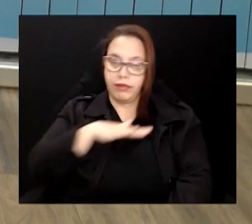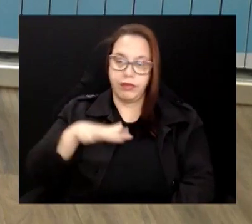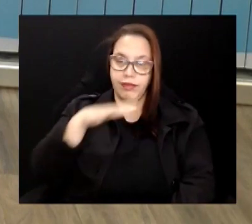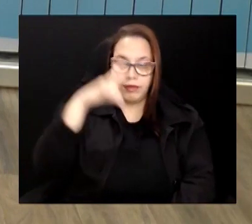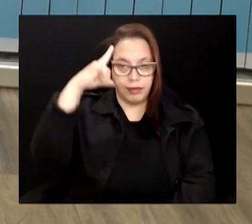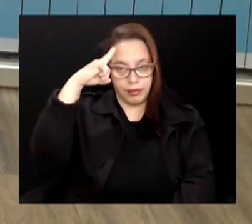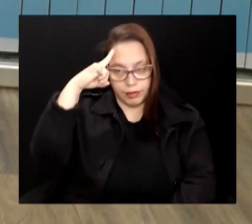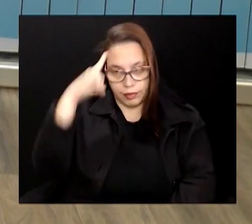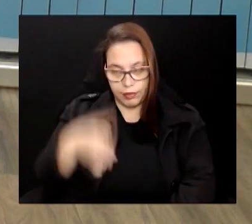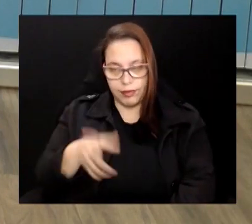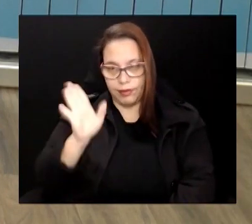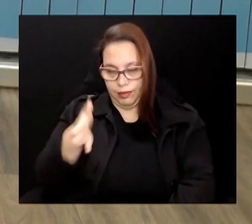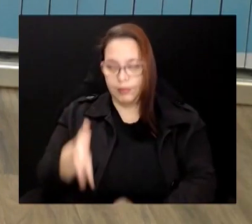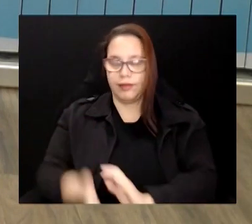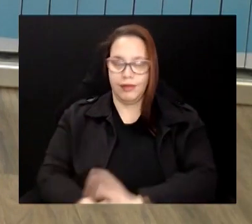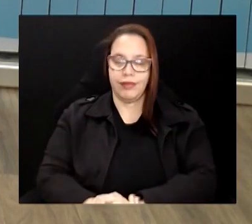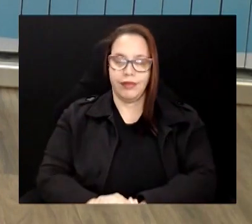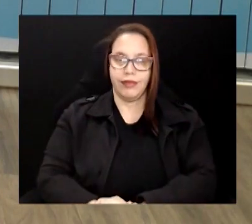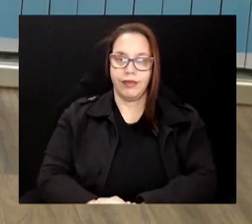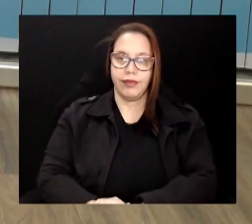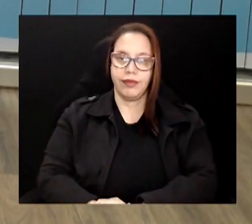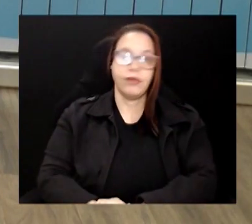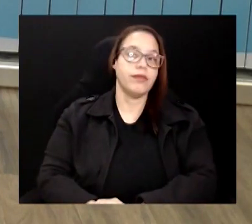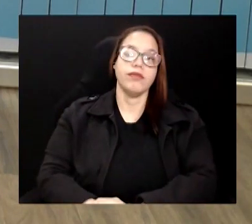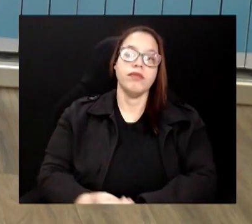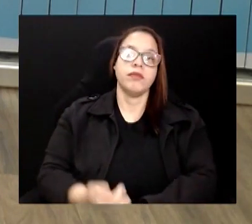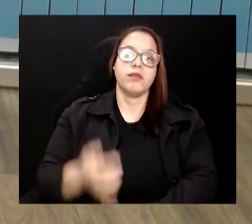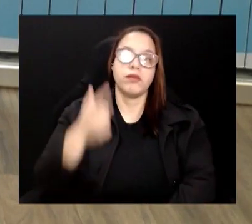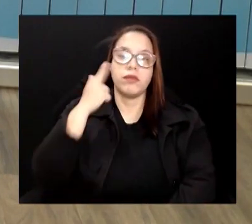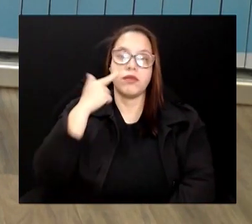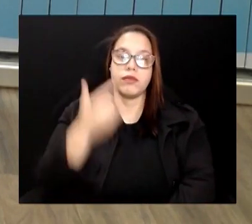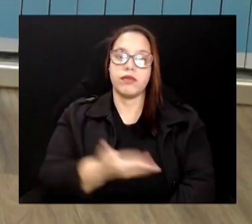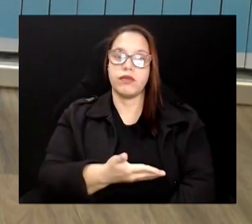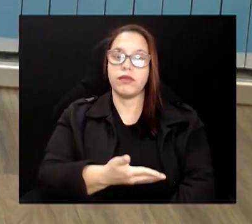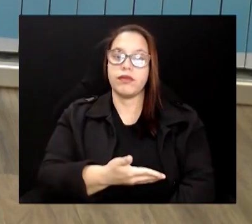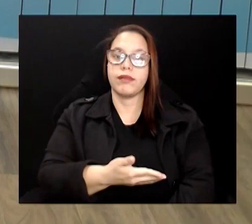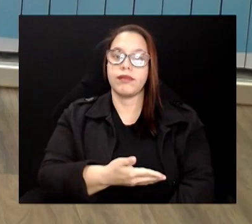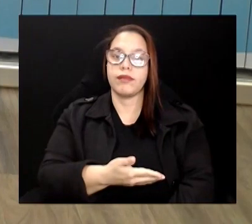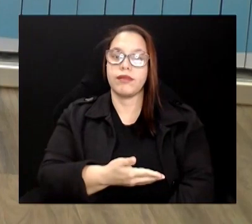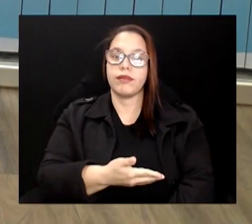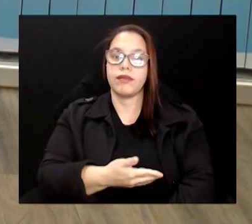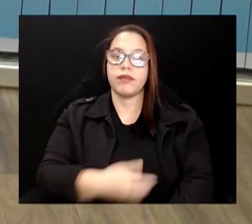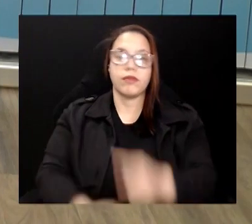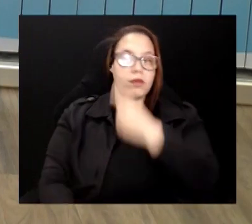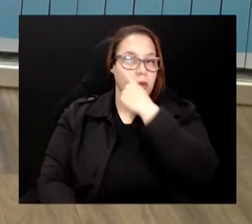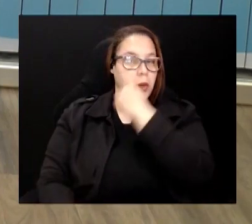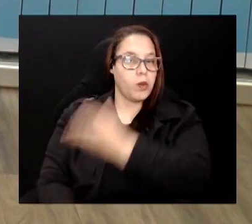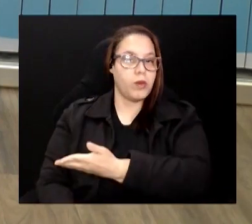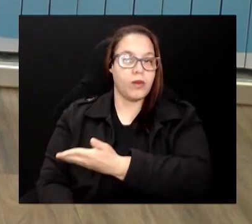né? Pode ir direto, o número aparece aqui embaixo da sua tela. É o